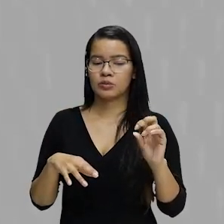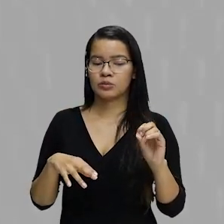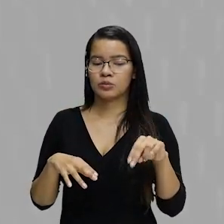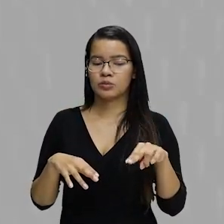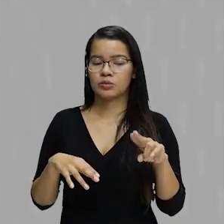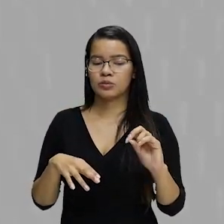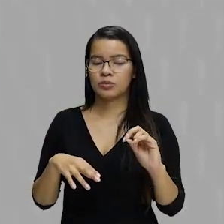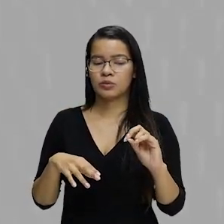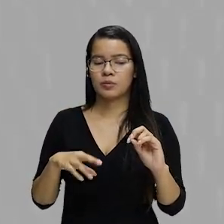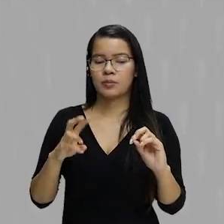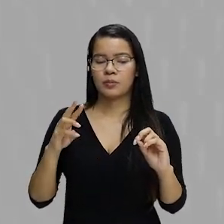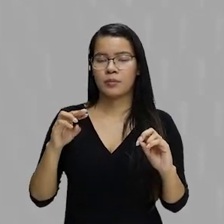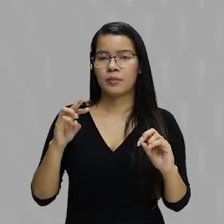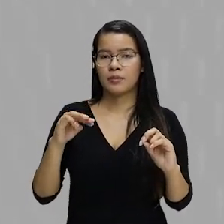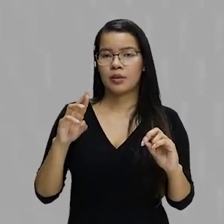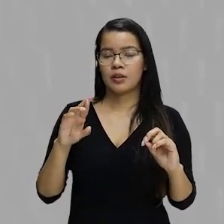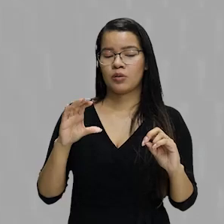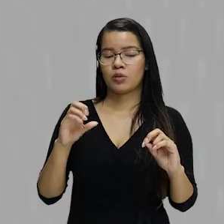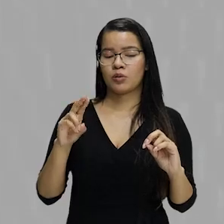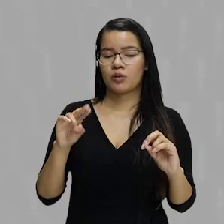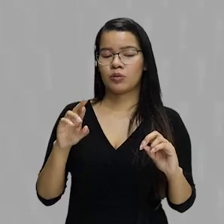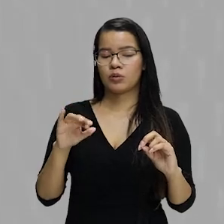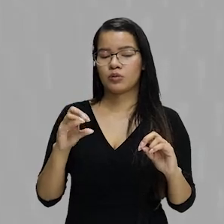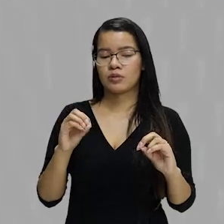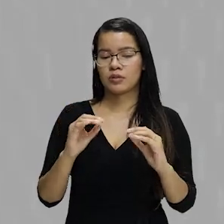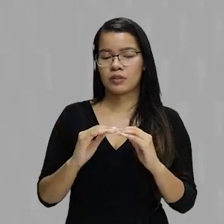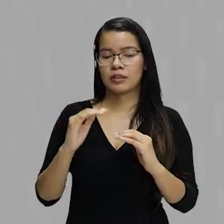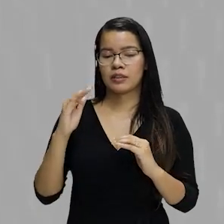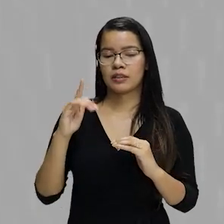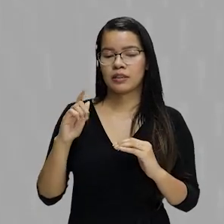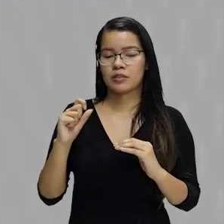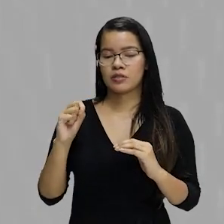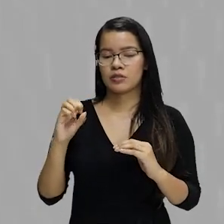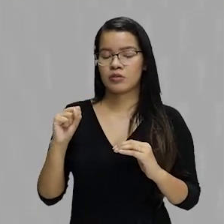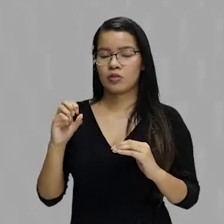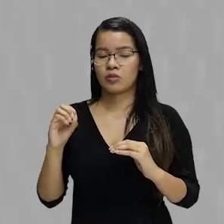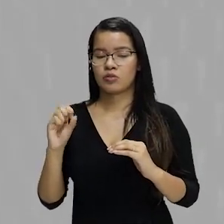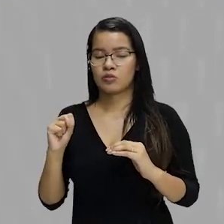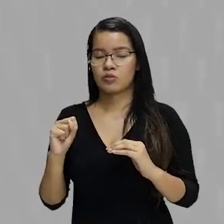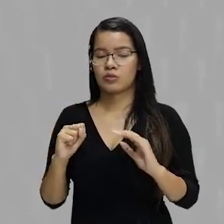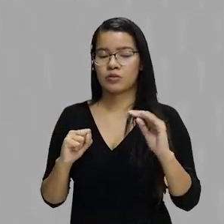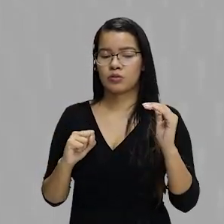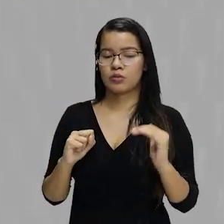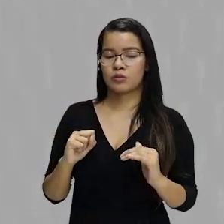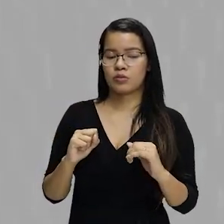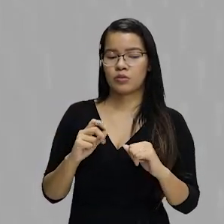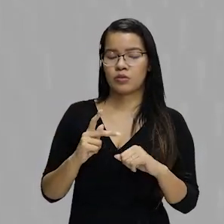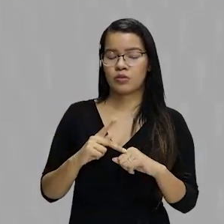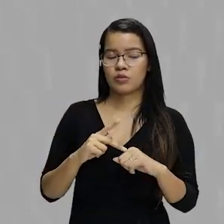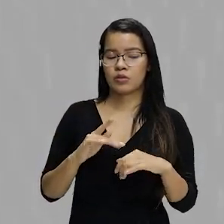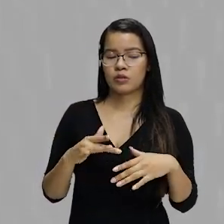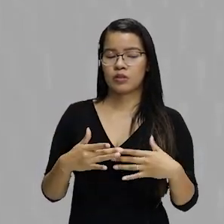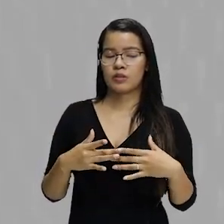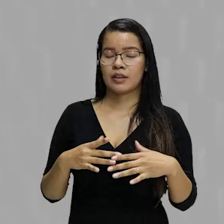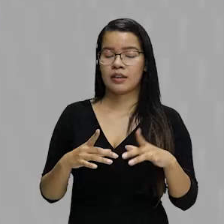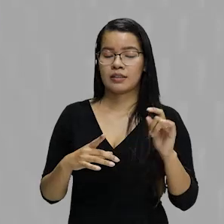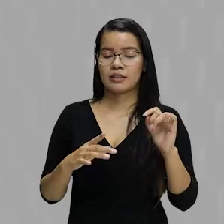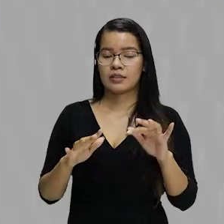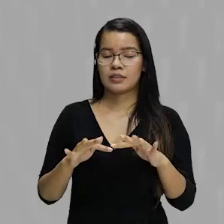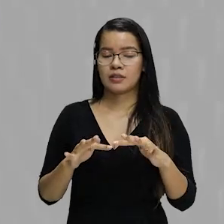planetas maiores, são gasosos. Então os maiores são gasosos e os menores são rochosos. Então bem simples.